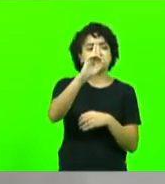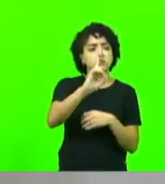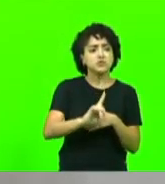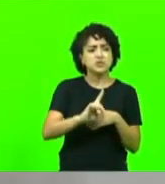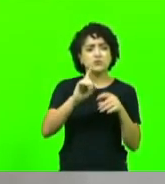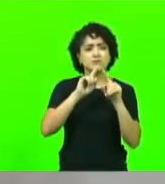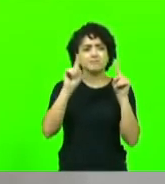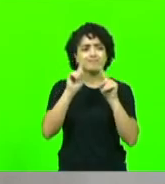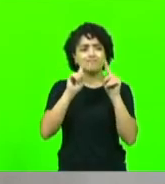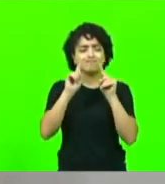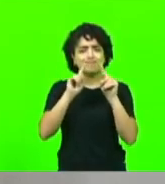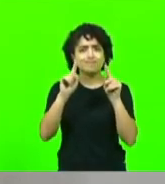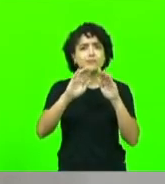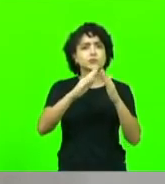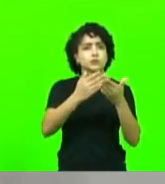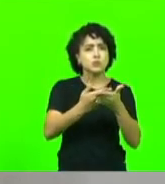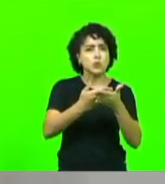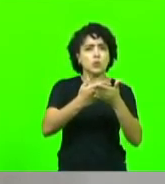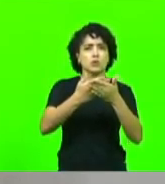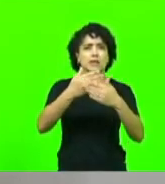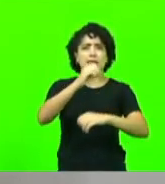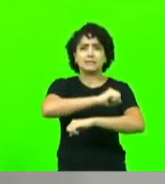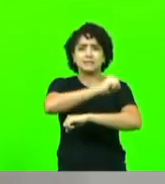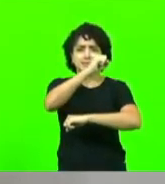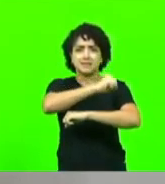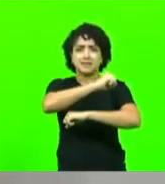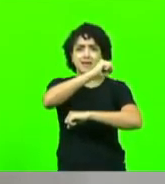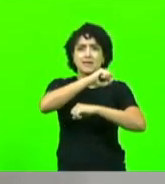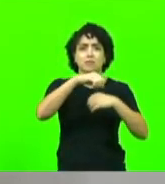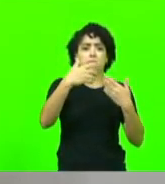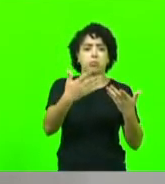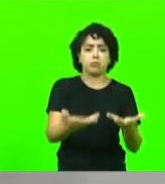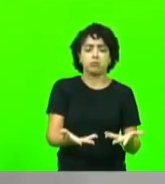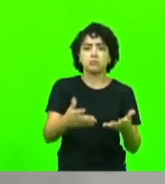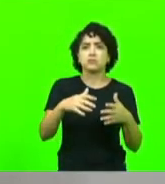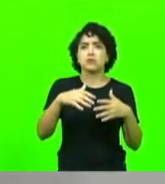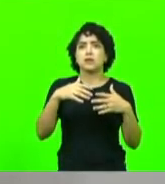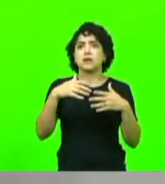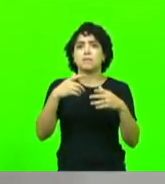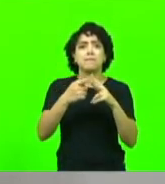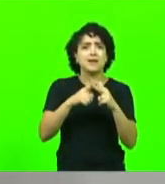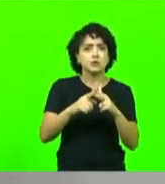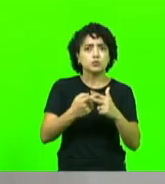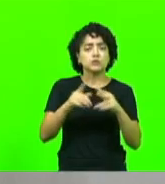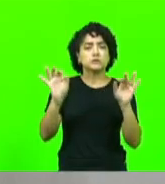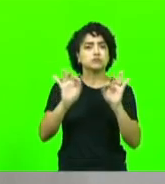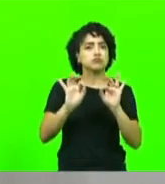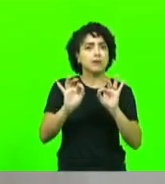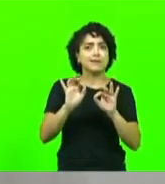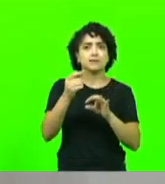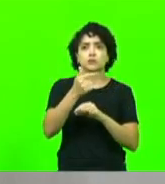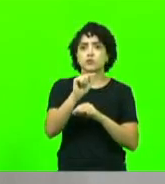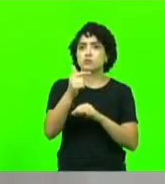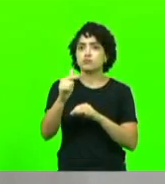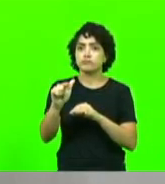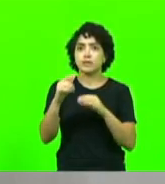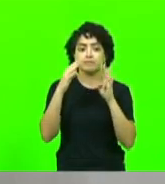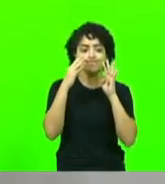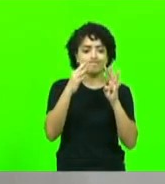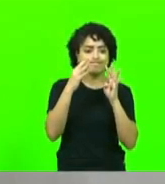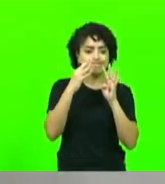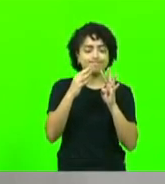de janelas caindo, portas caindo, não tem uma manutenção, não tem atenção por parte